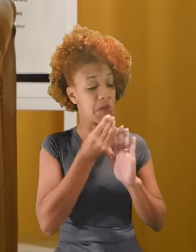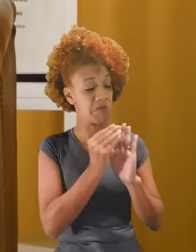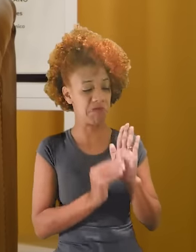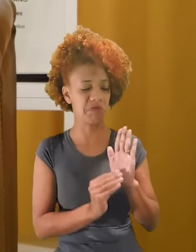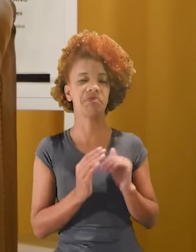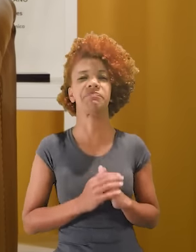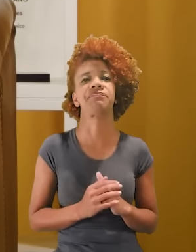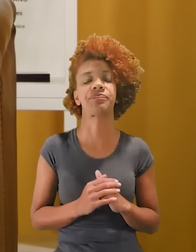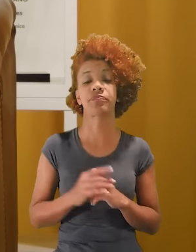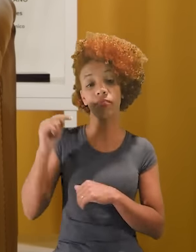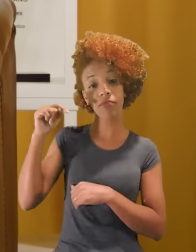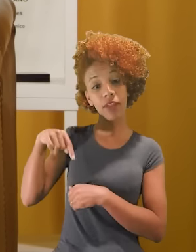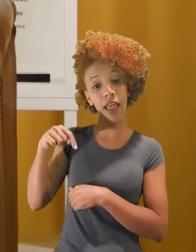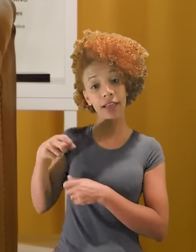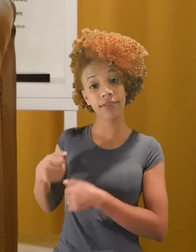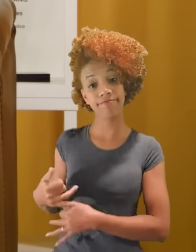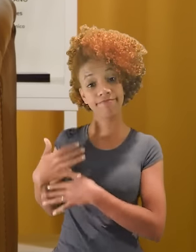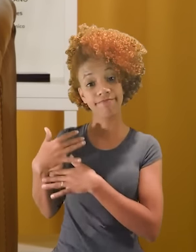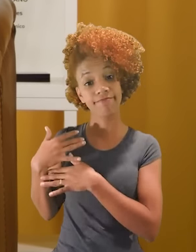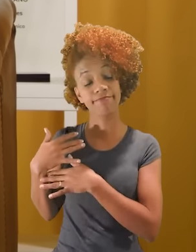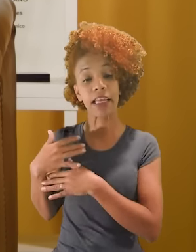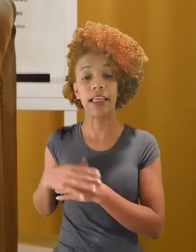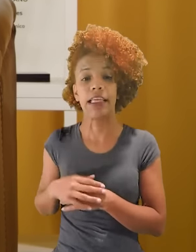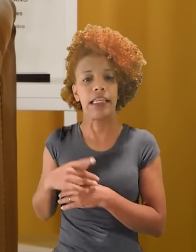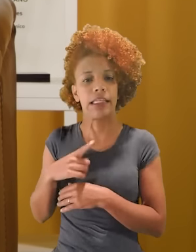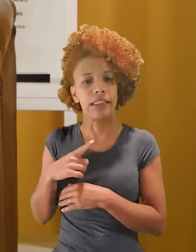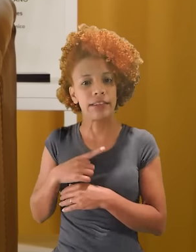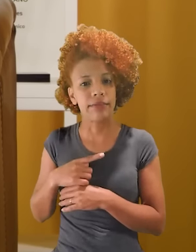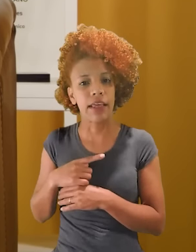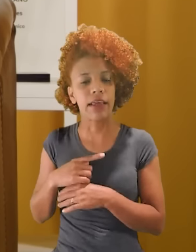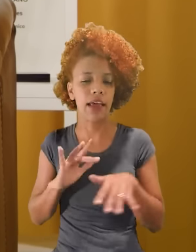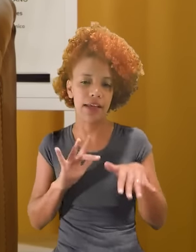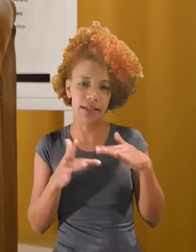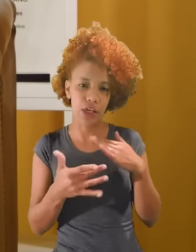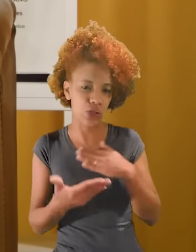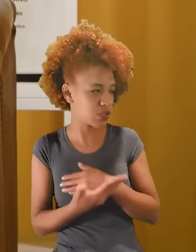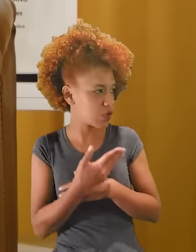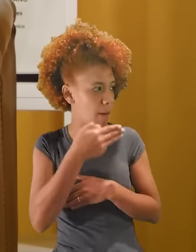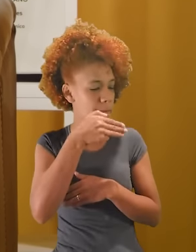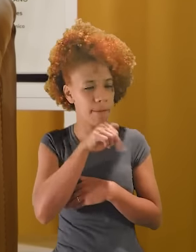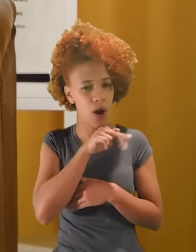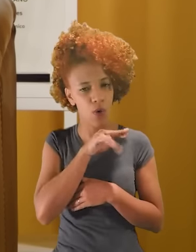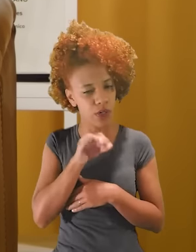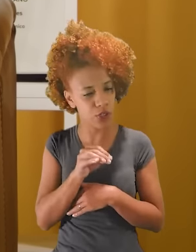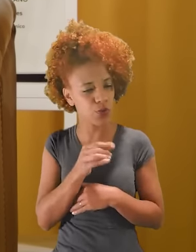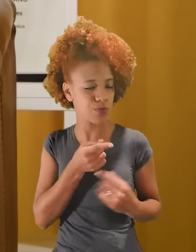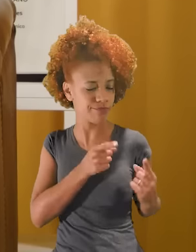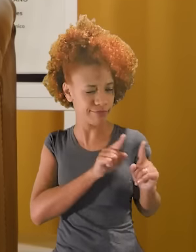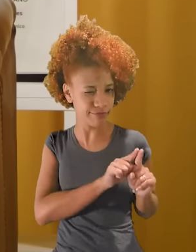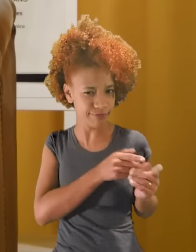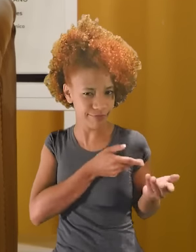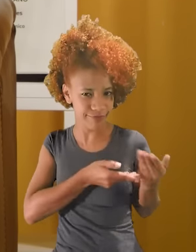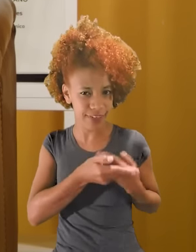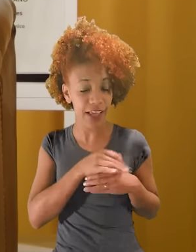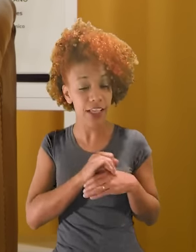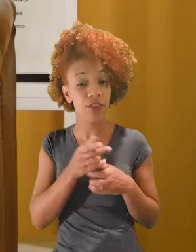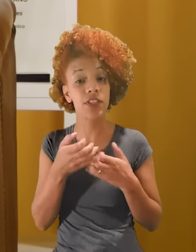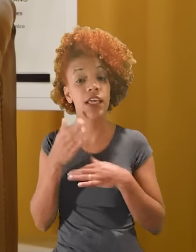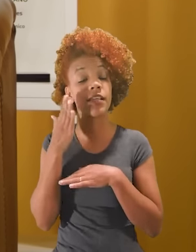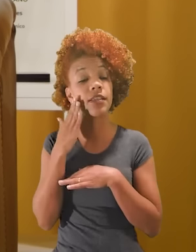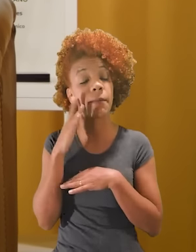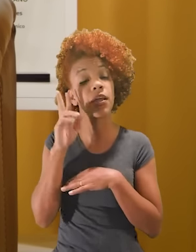lista. Aqui embaixo na descrição estão aqui as redes sociais do Maurício, meu xará. Se você quiser saber